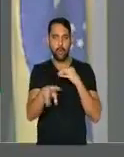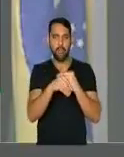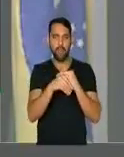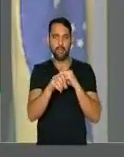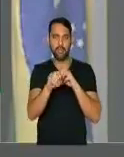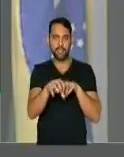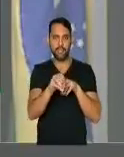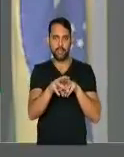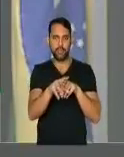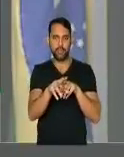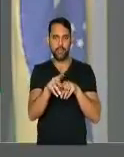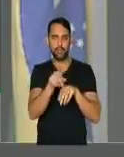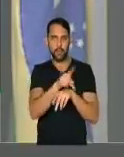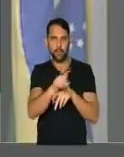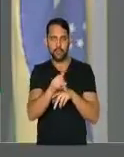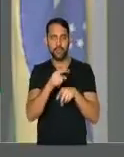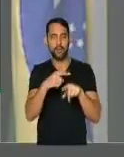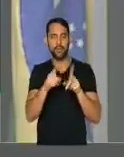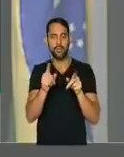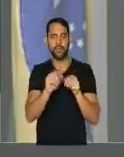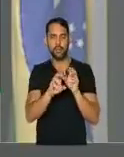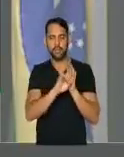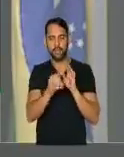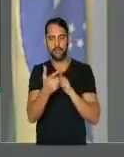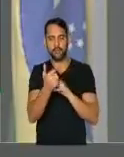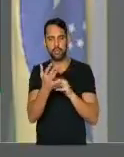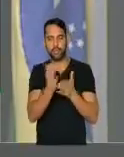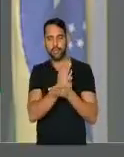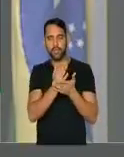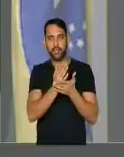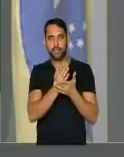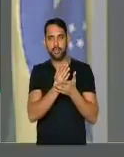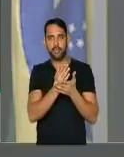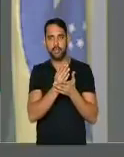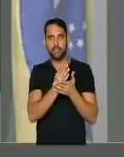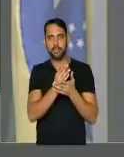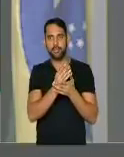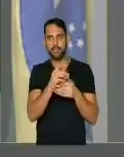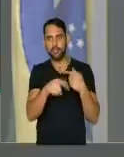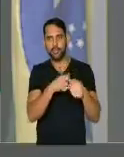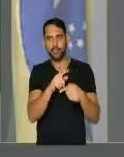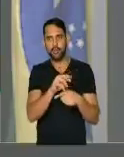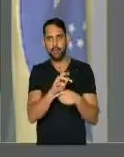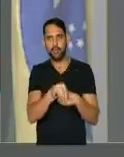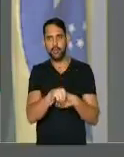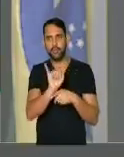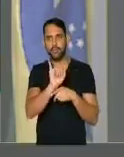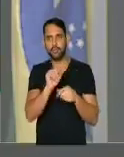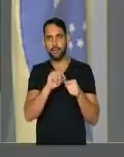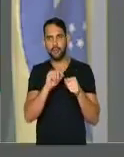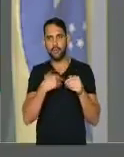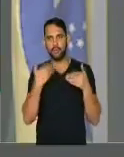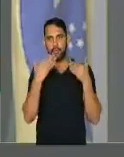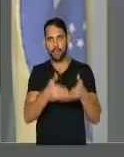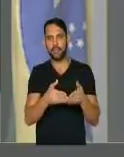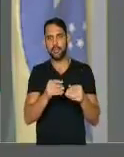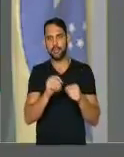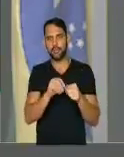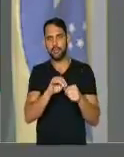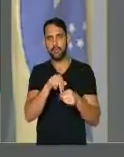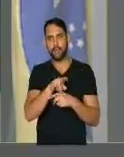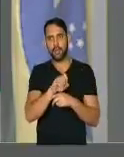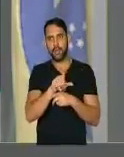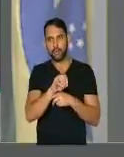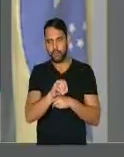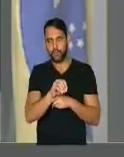nós estamos em pleno século XXI. Essa geração touch aí, a geração Y, que eu faço parte, geração